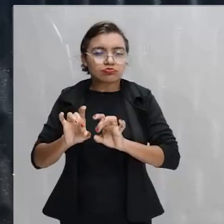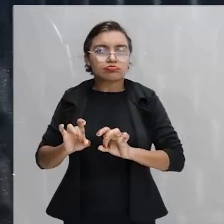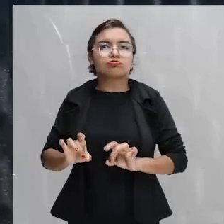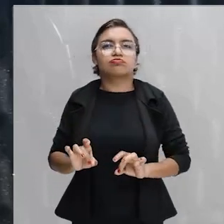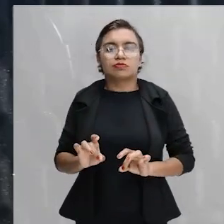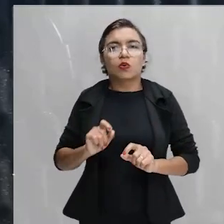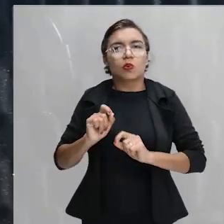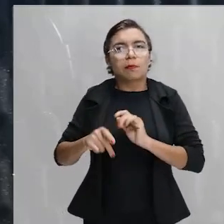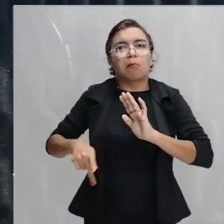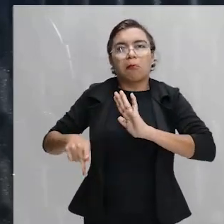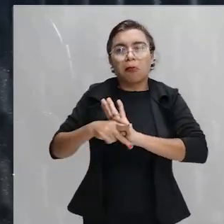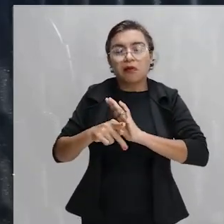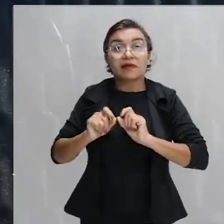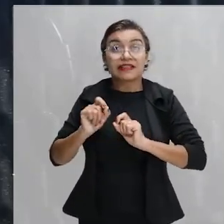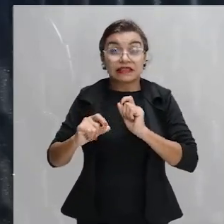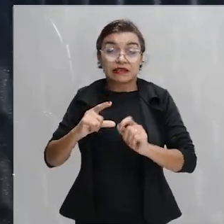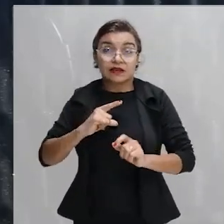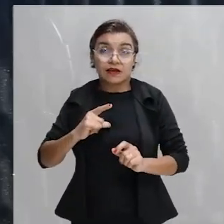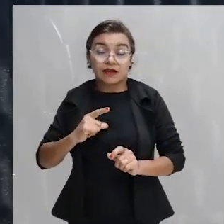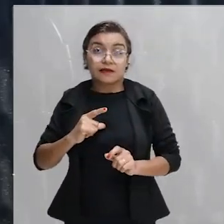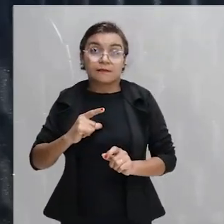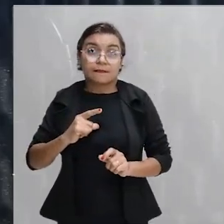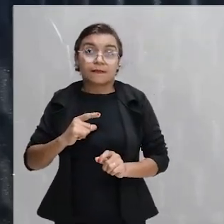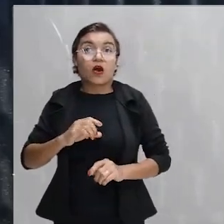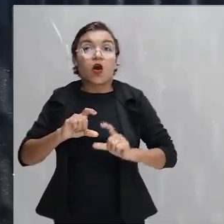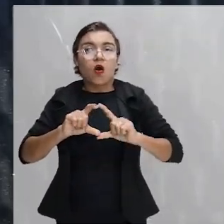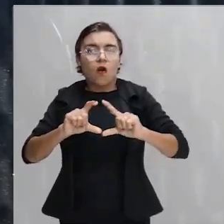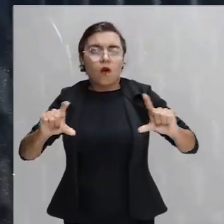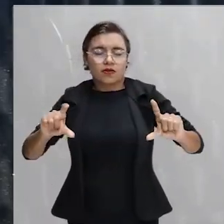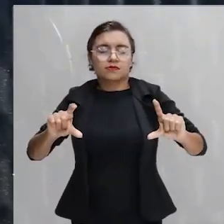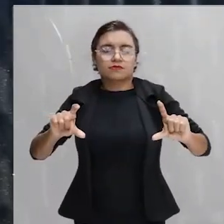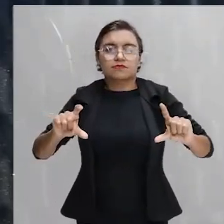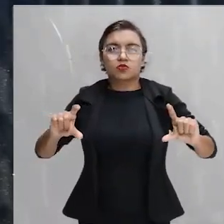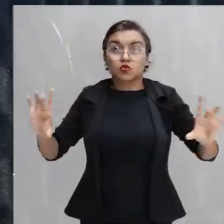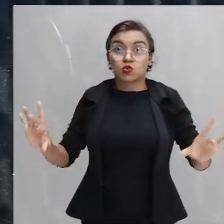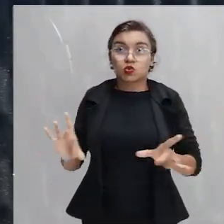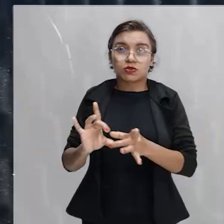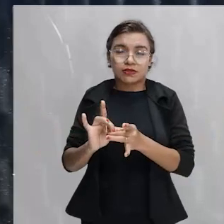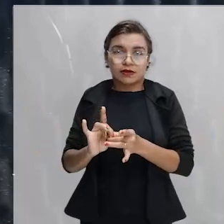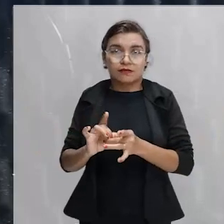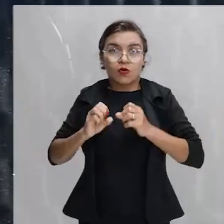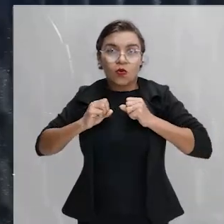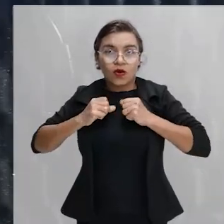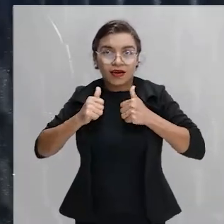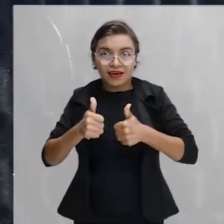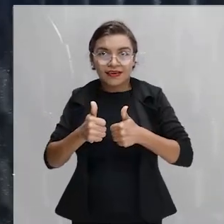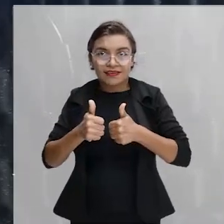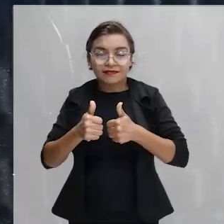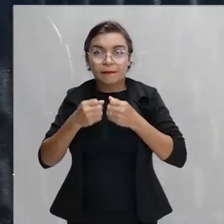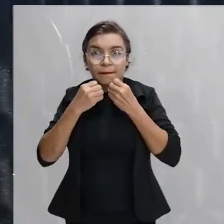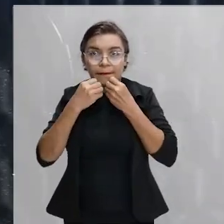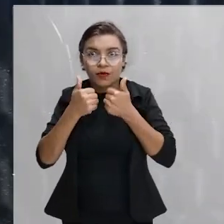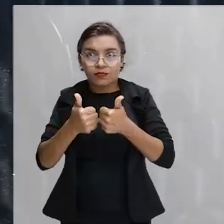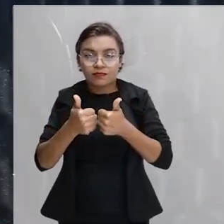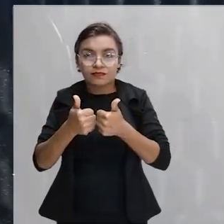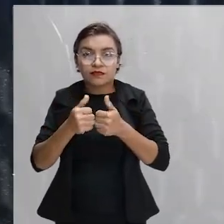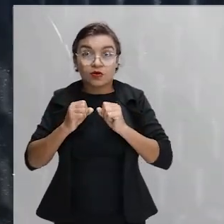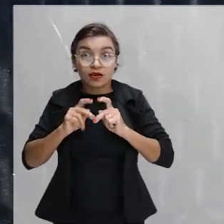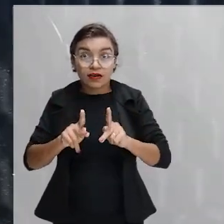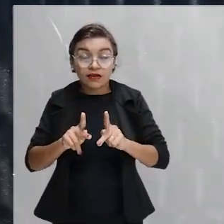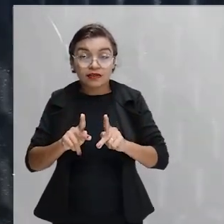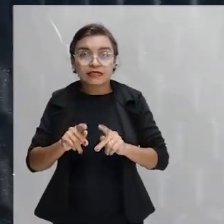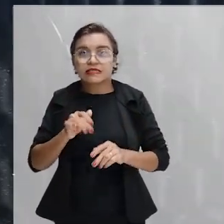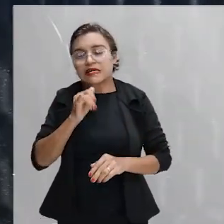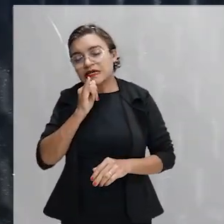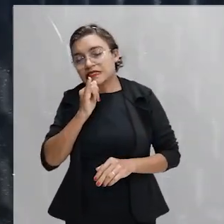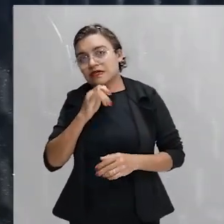é uma particularidade que vem como oração, tá? Está bom? Eu estou falando muito tá. Não vai